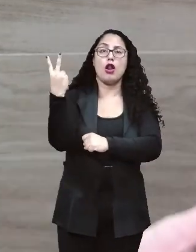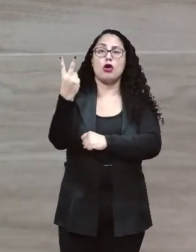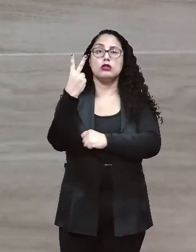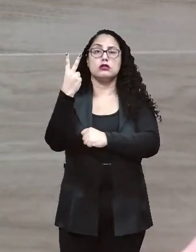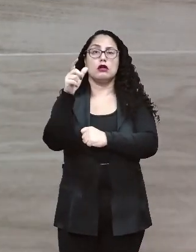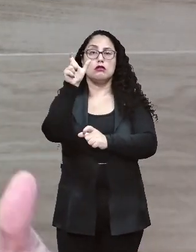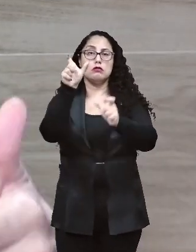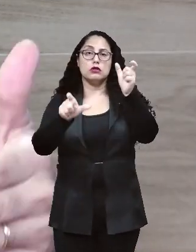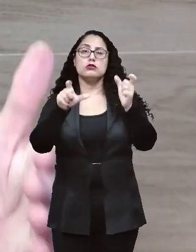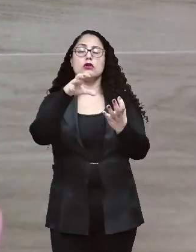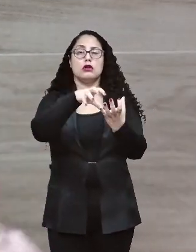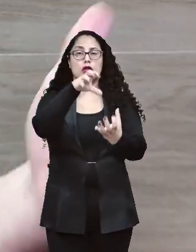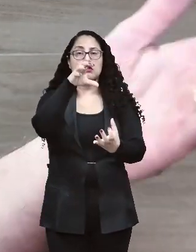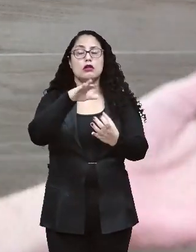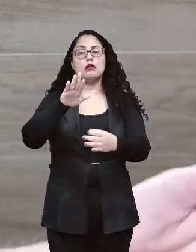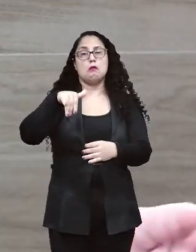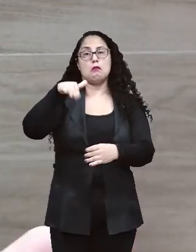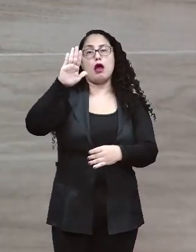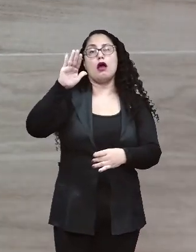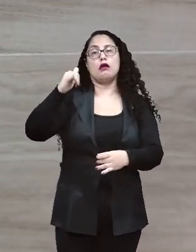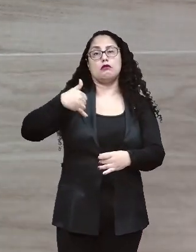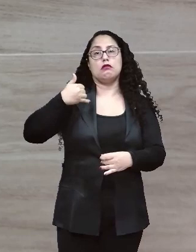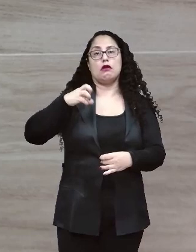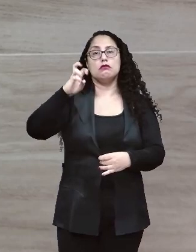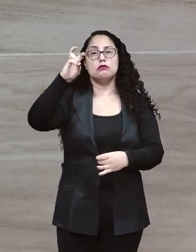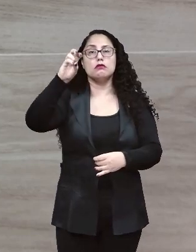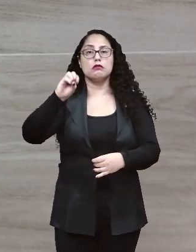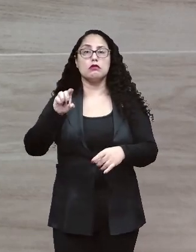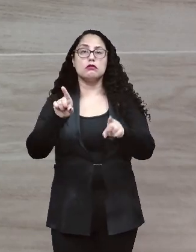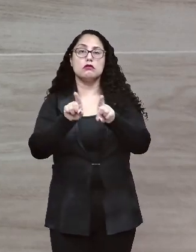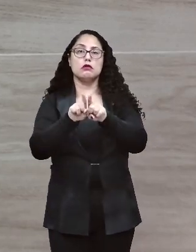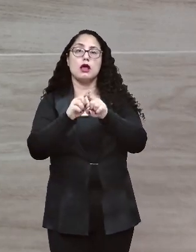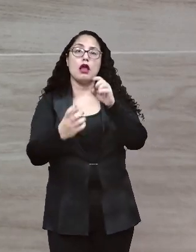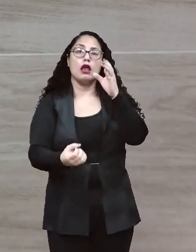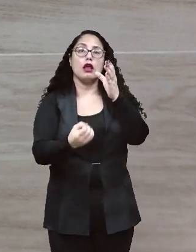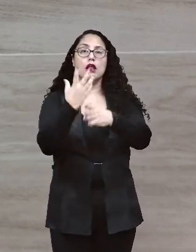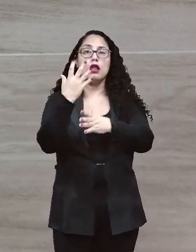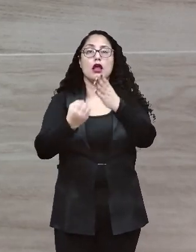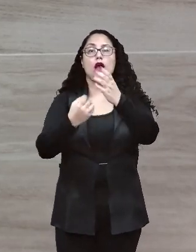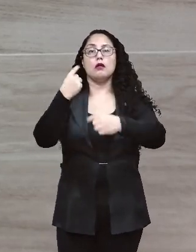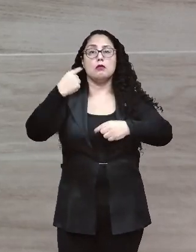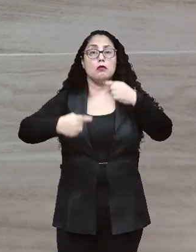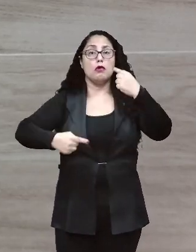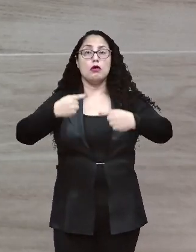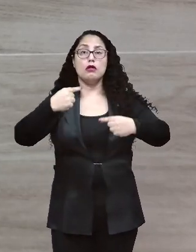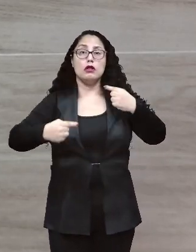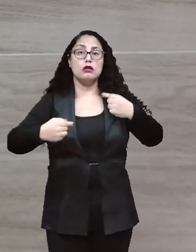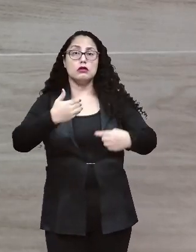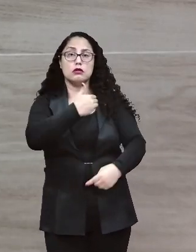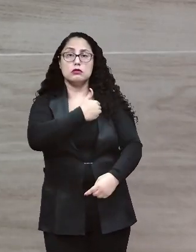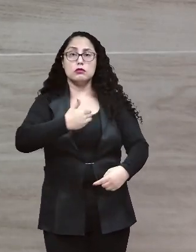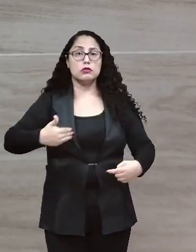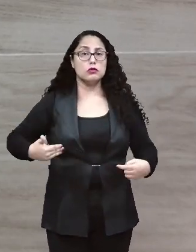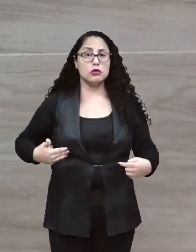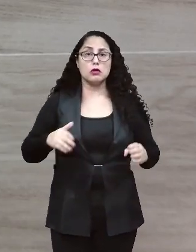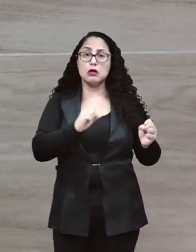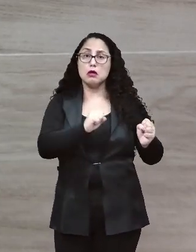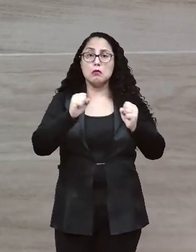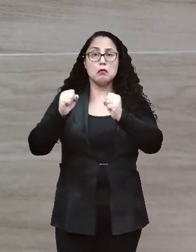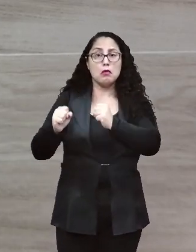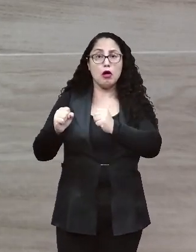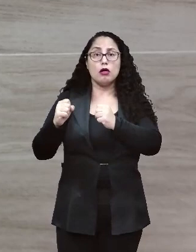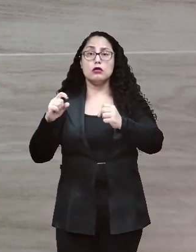os idosos, as pessoas mais 50, criando políticas públicas que